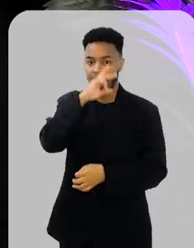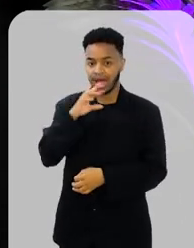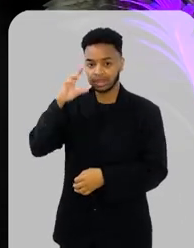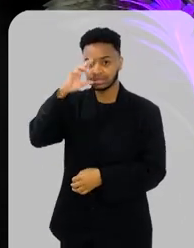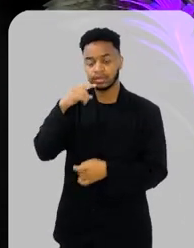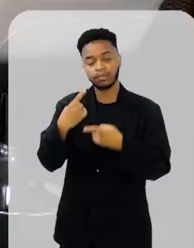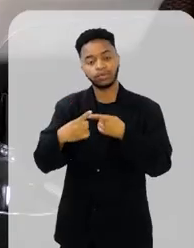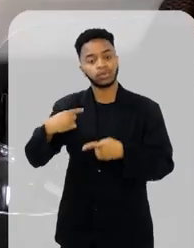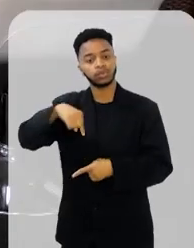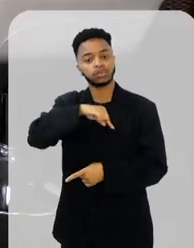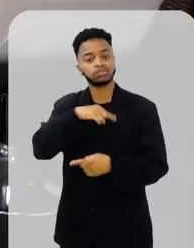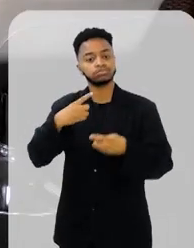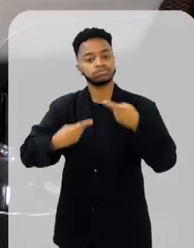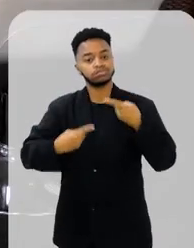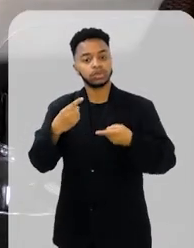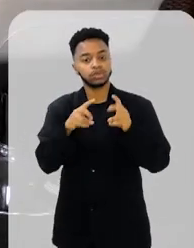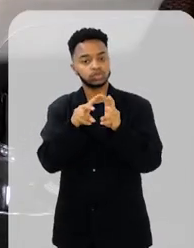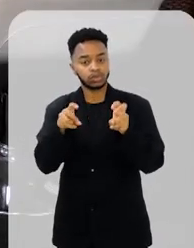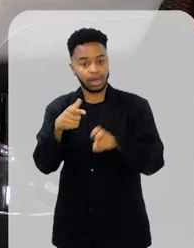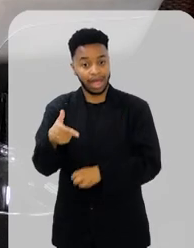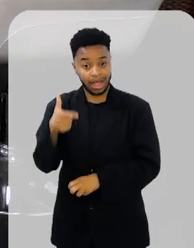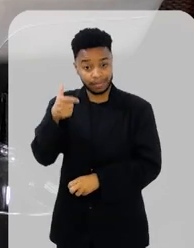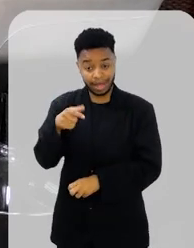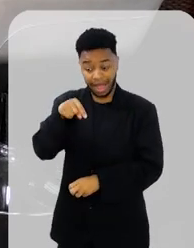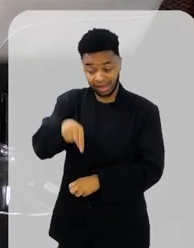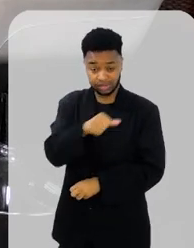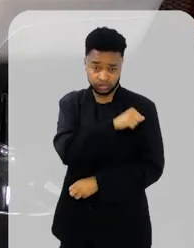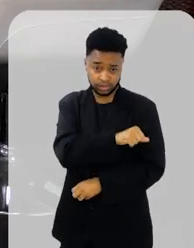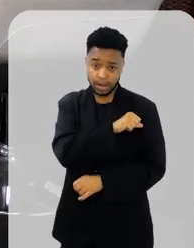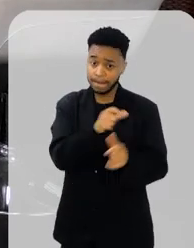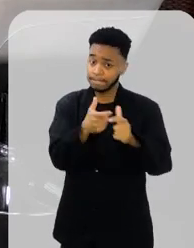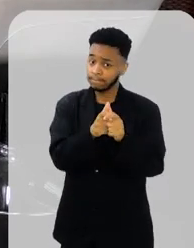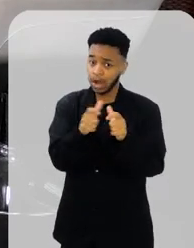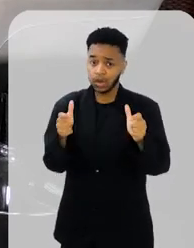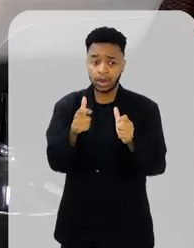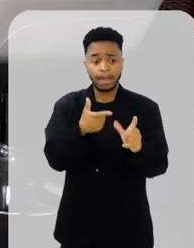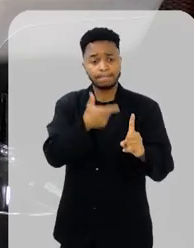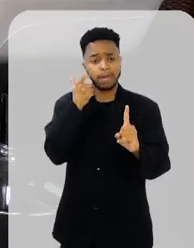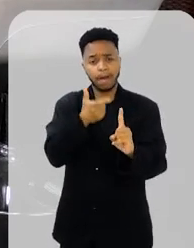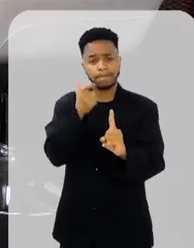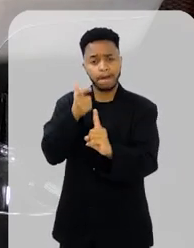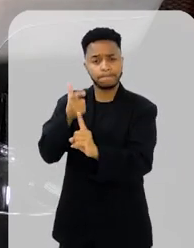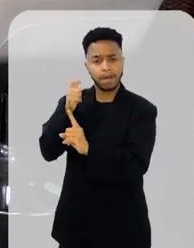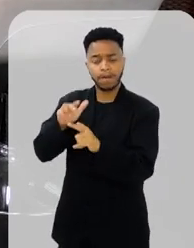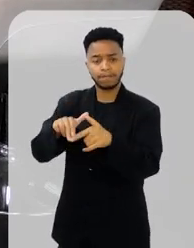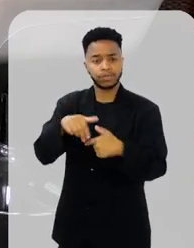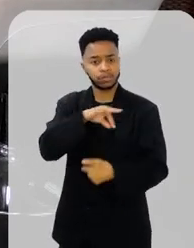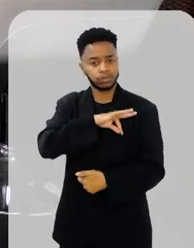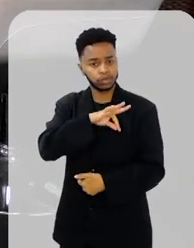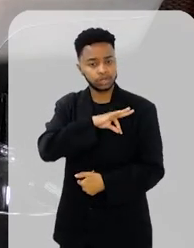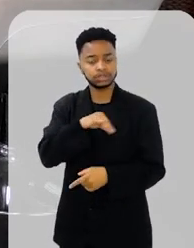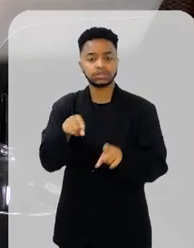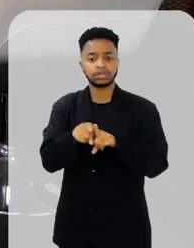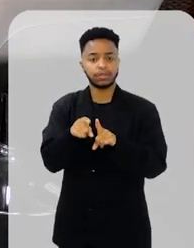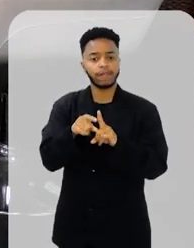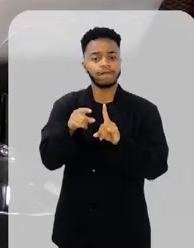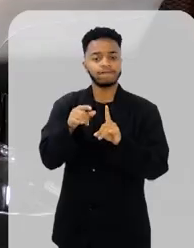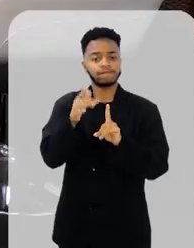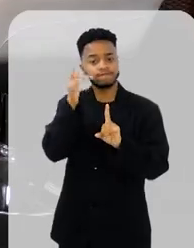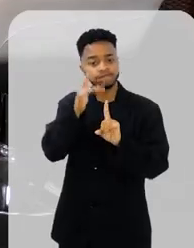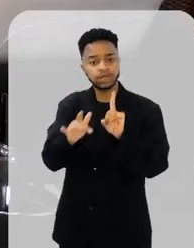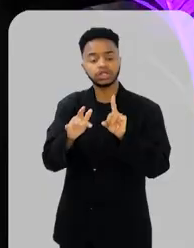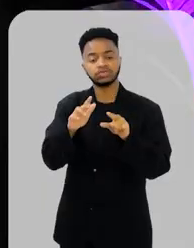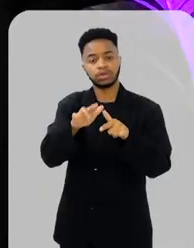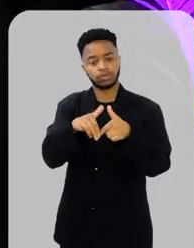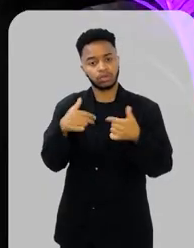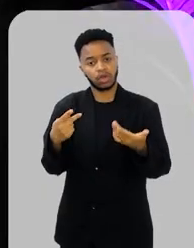gente está falando dessas armas, aqui no Rio, por exemplo, a maior parte das vítimas de letalidade policial e de vítimas também